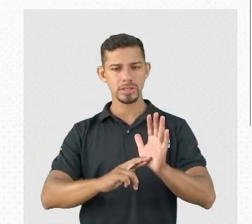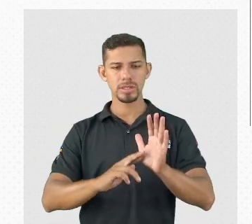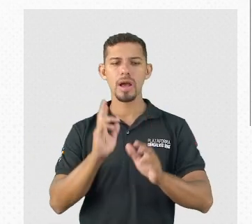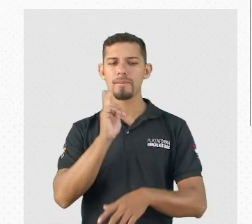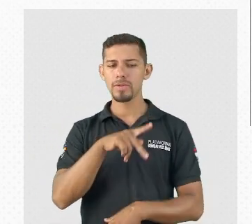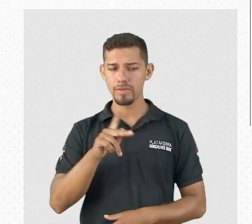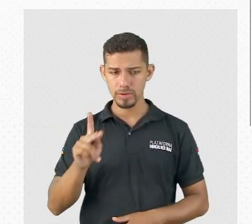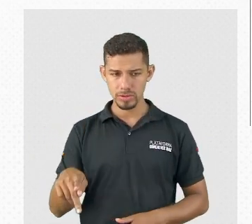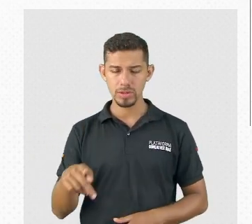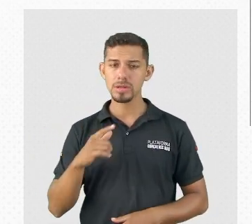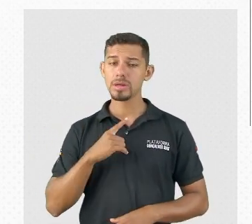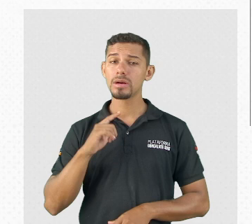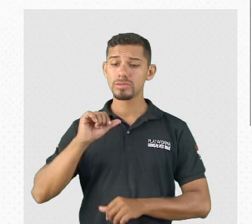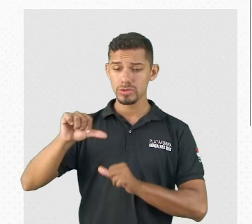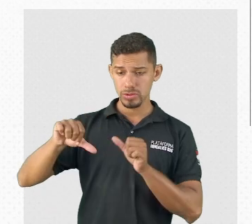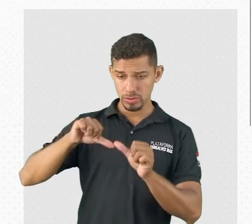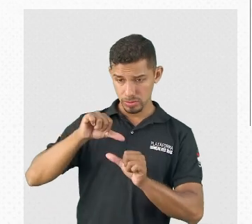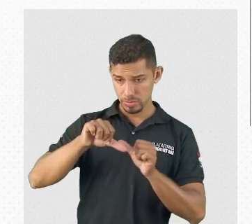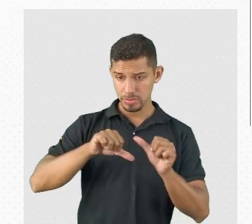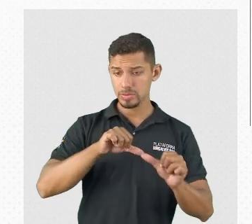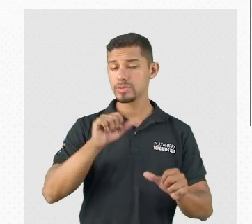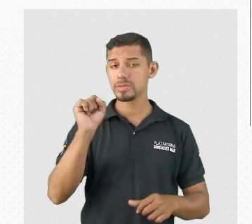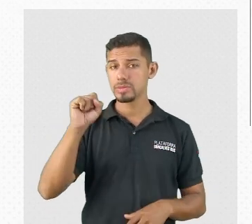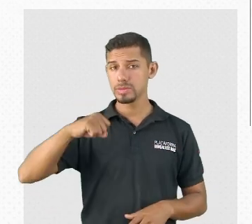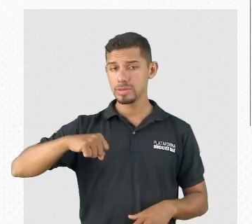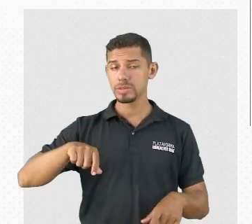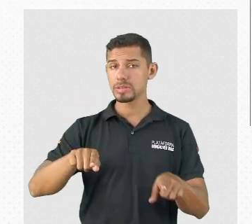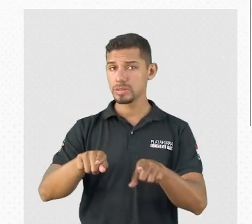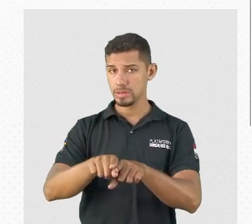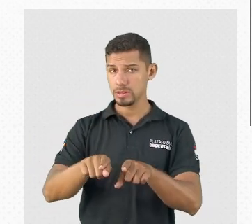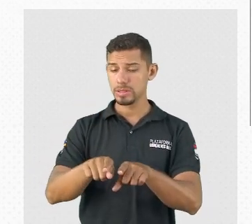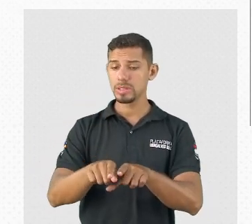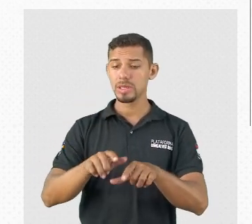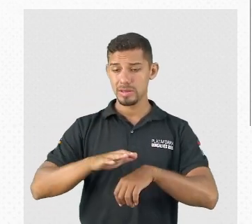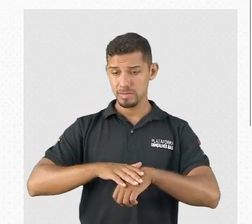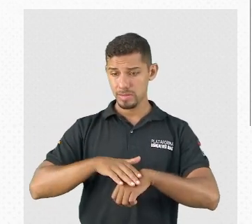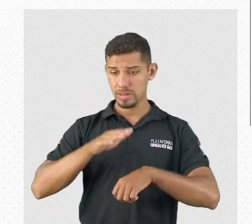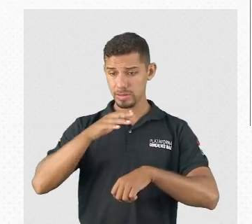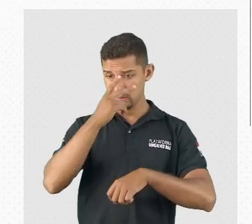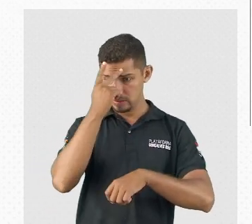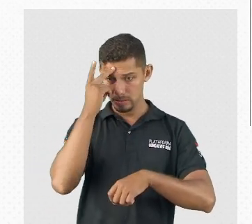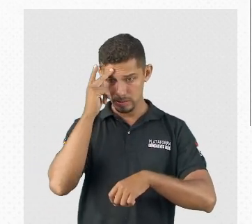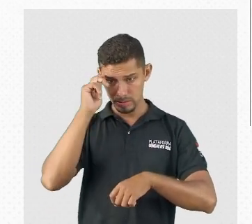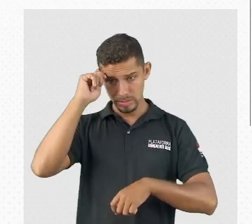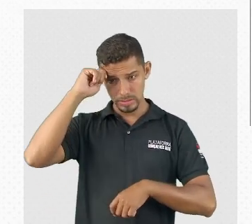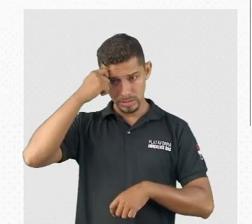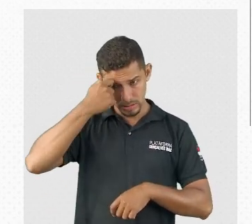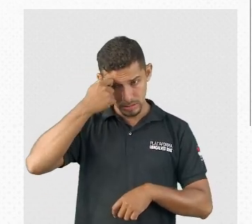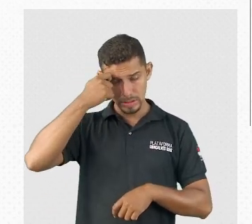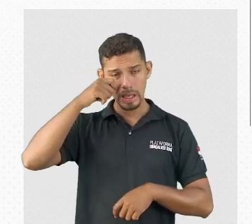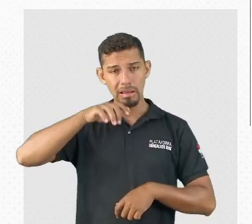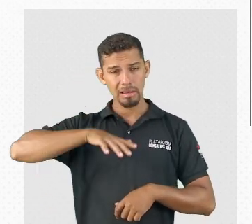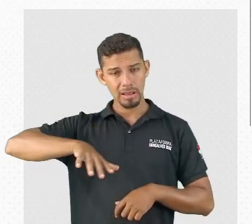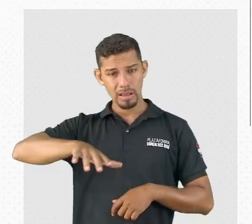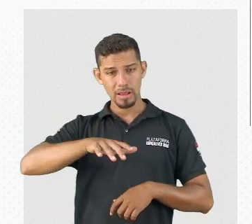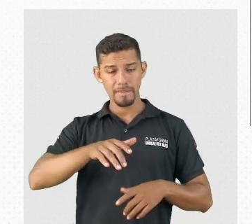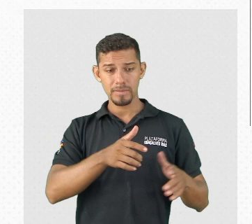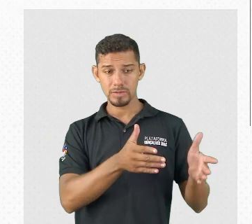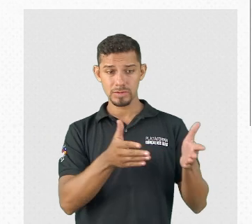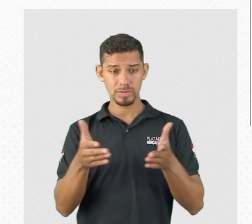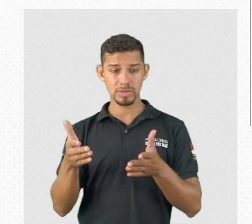muita coisa já mudou. Sim, a gente já tem muito mais pessoas negras compondo aí, né, os nossos